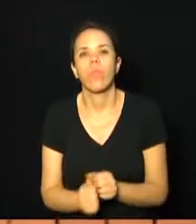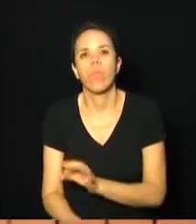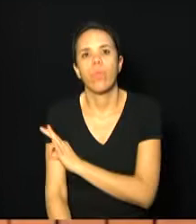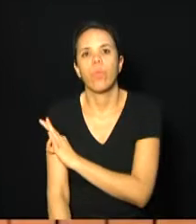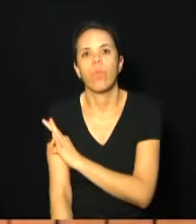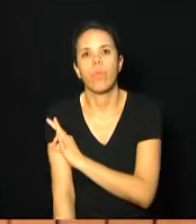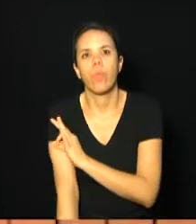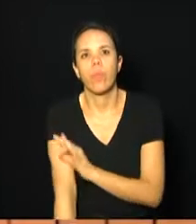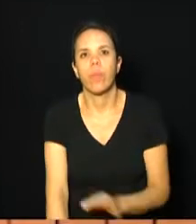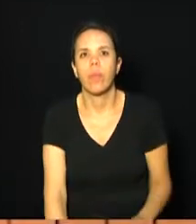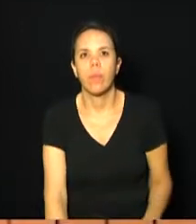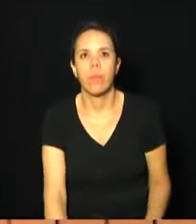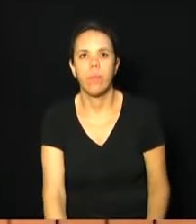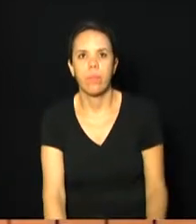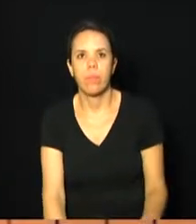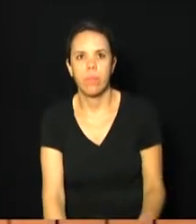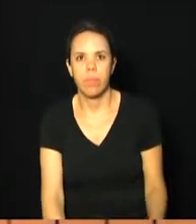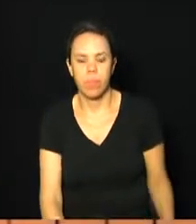outras esferas.